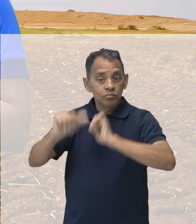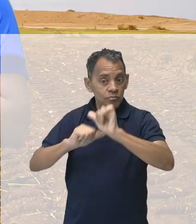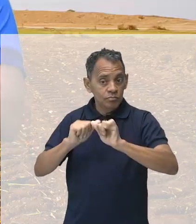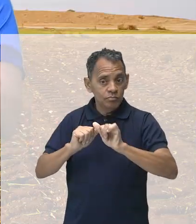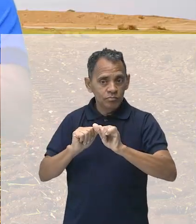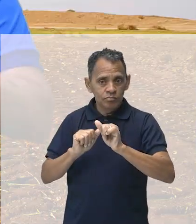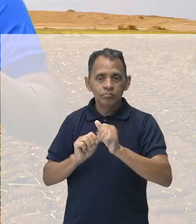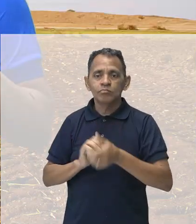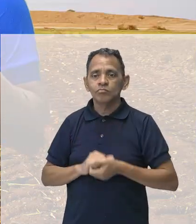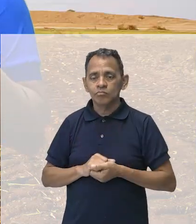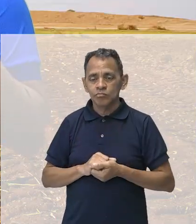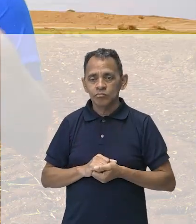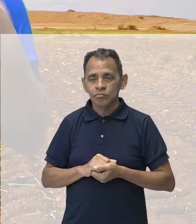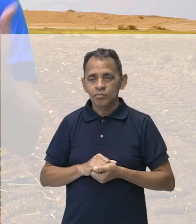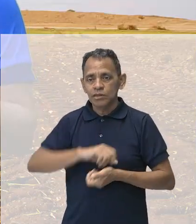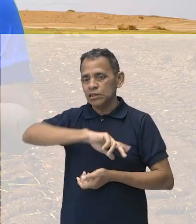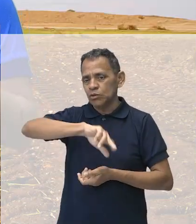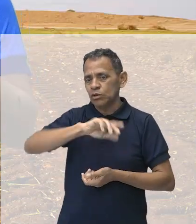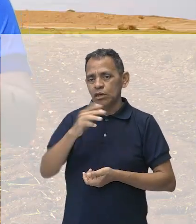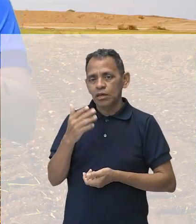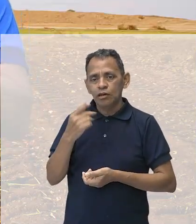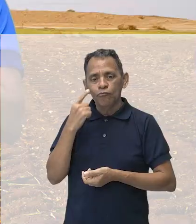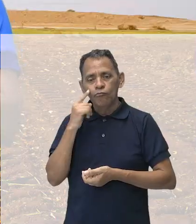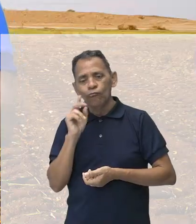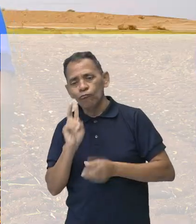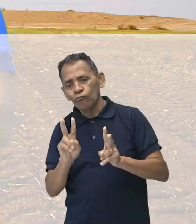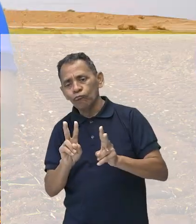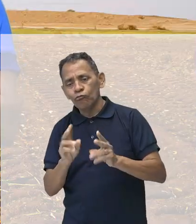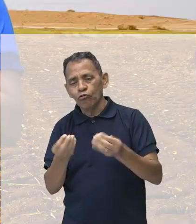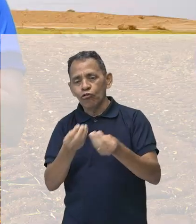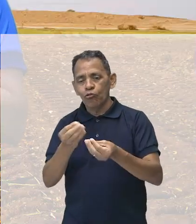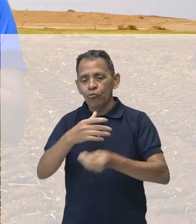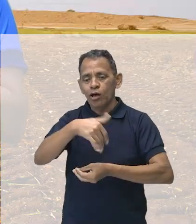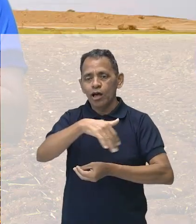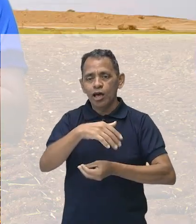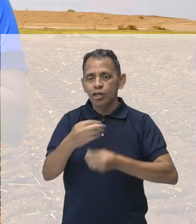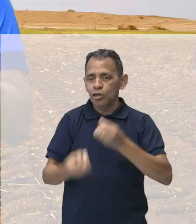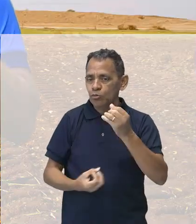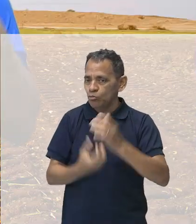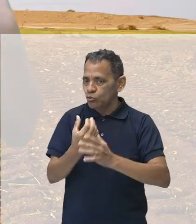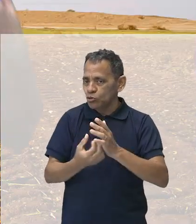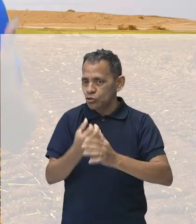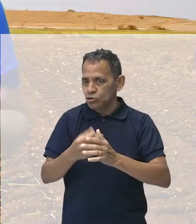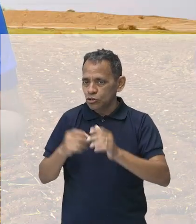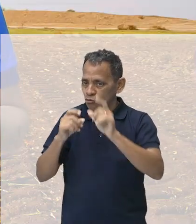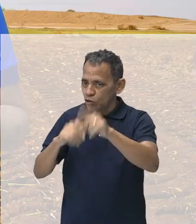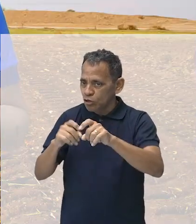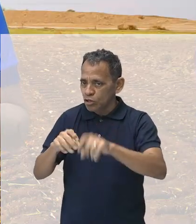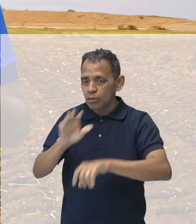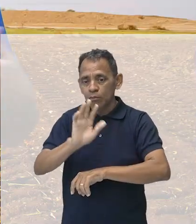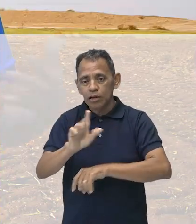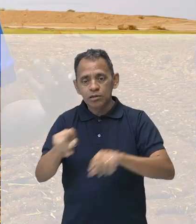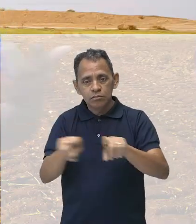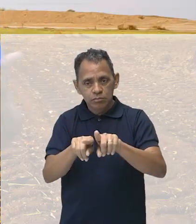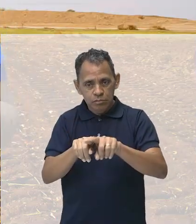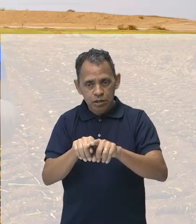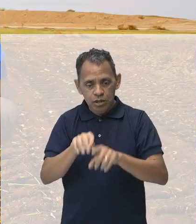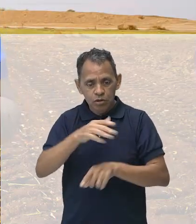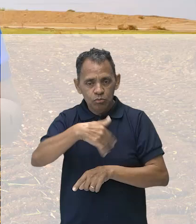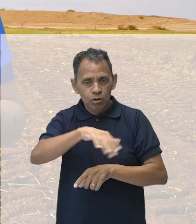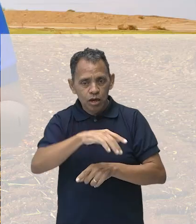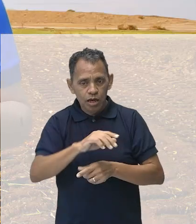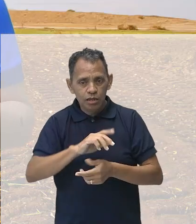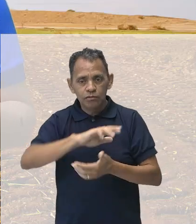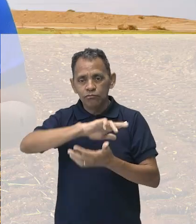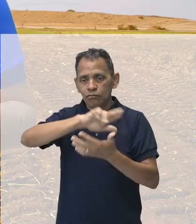novo rural não é ali mais visto apenas como uma área dedicada à produção agrícola, mas também como um espaço